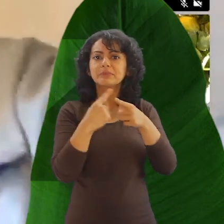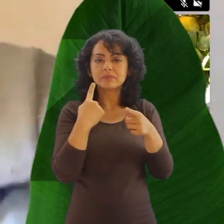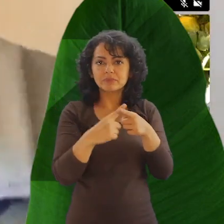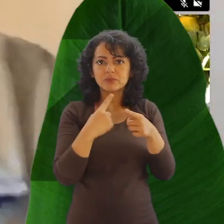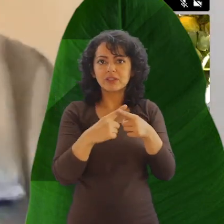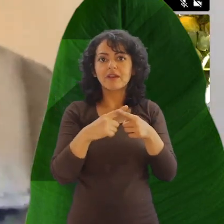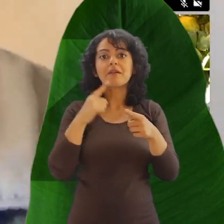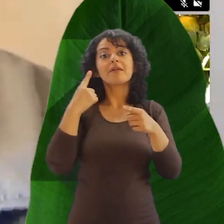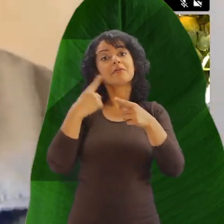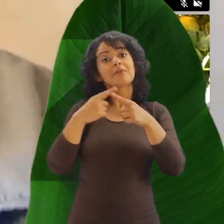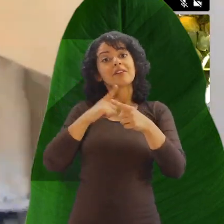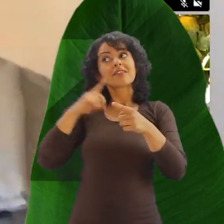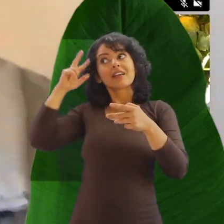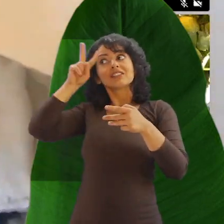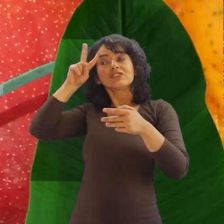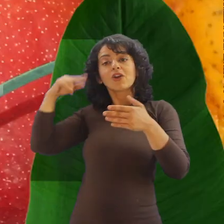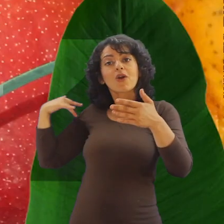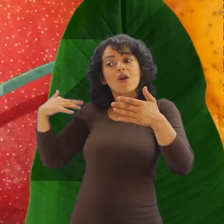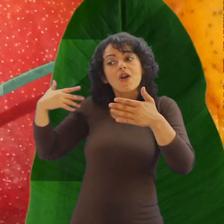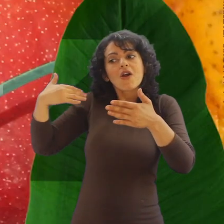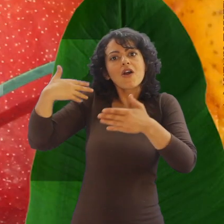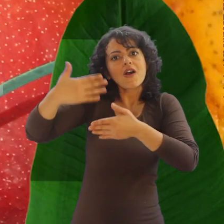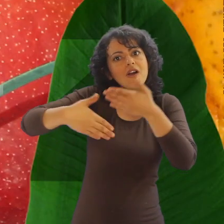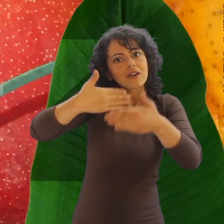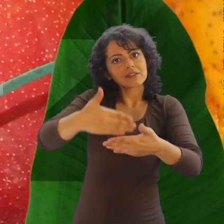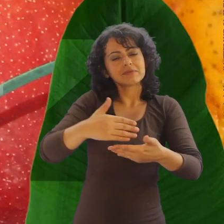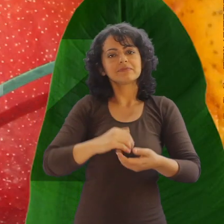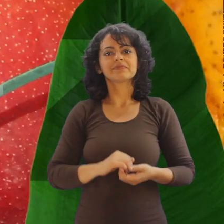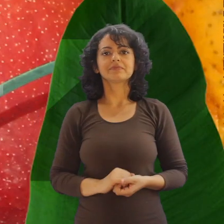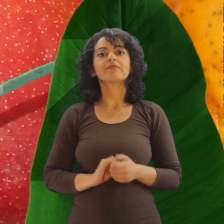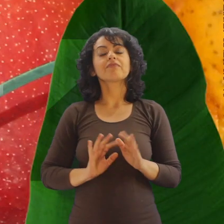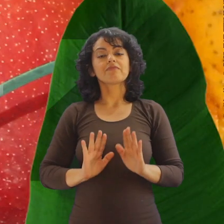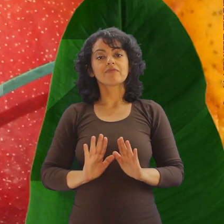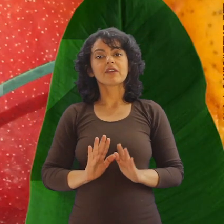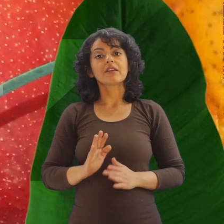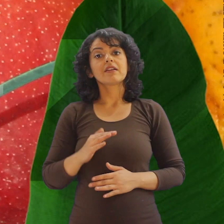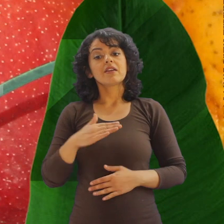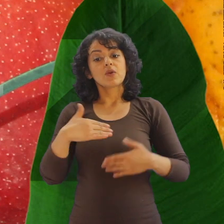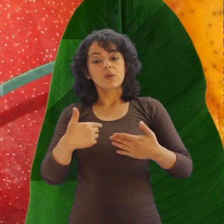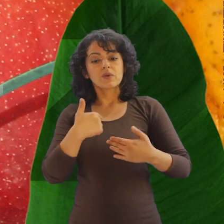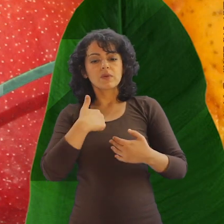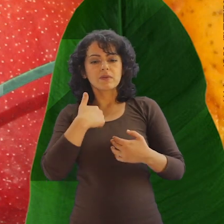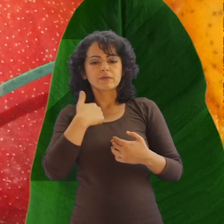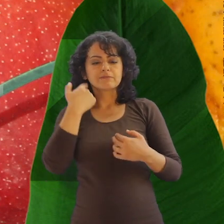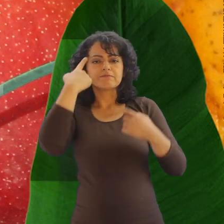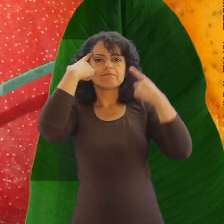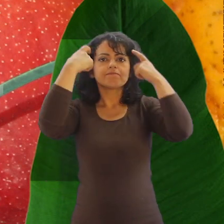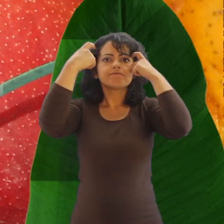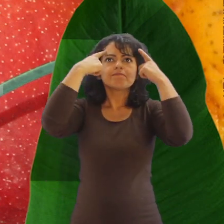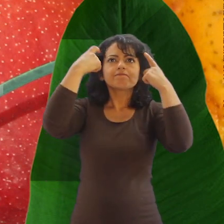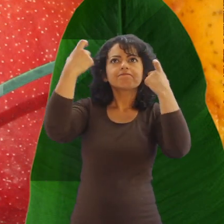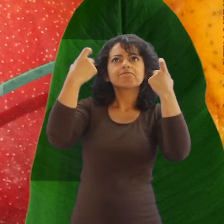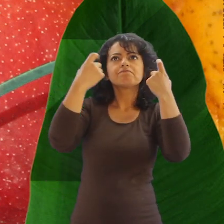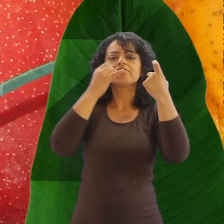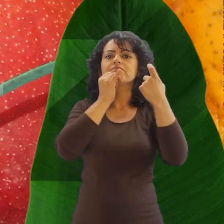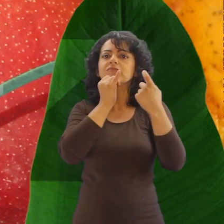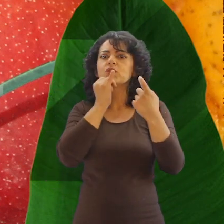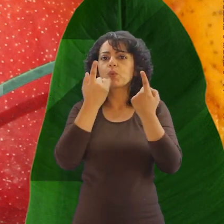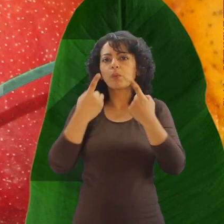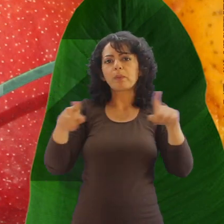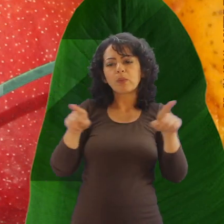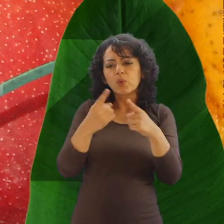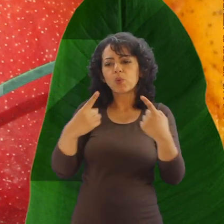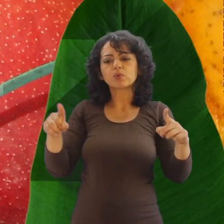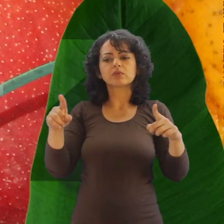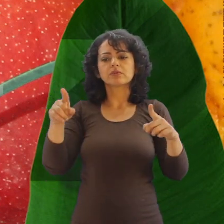elas se desenvolvem historicamente. Desde as minhas criações de música, de performance,